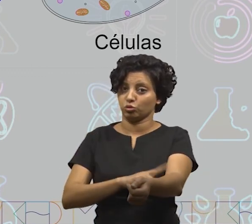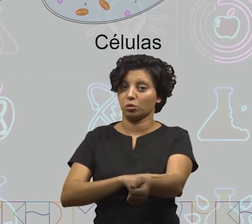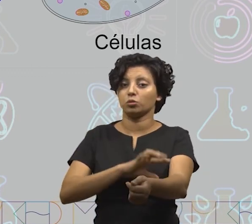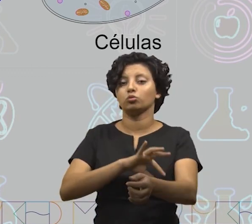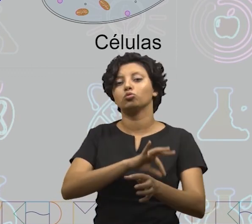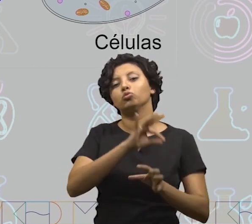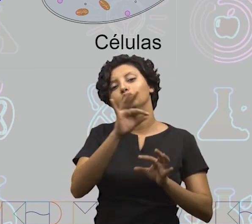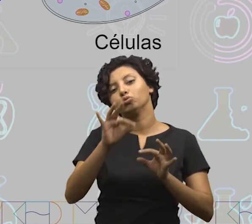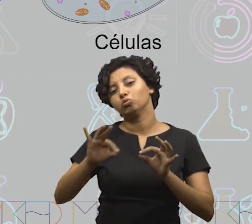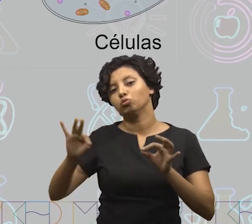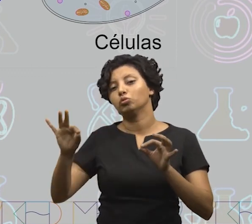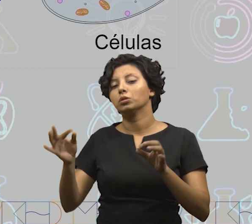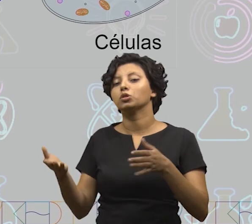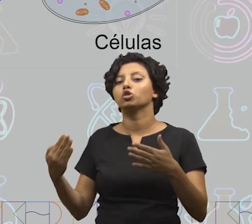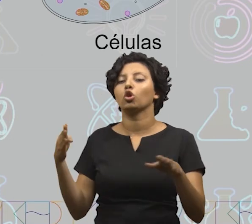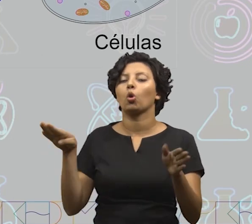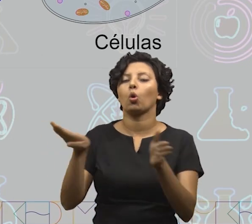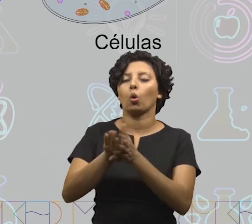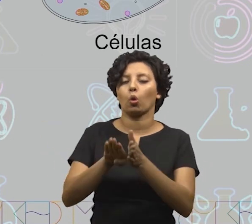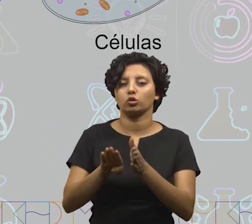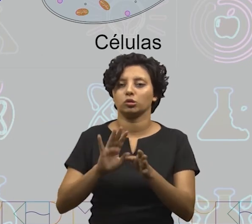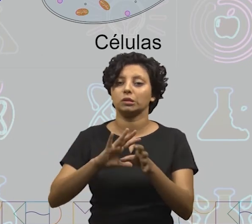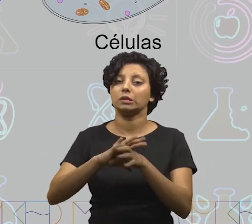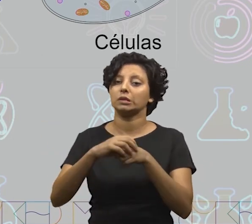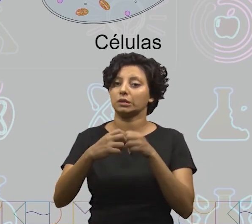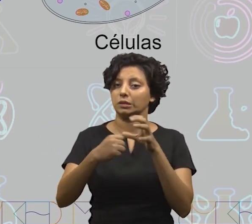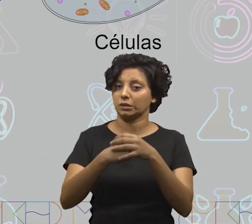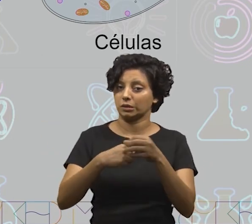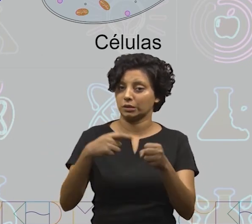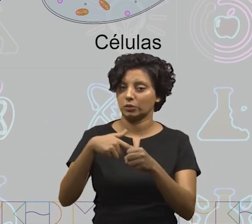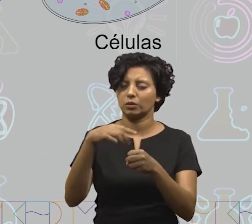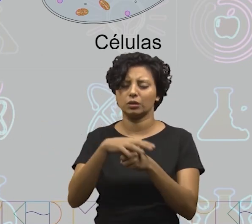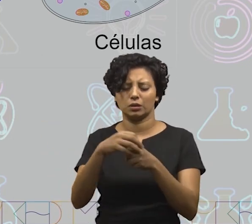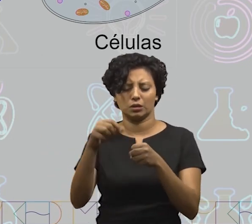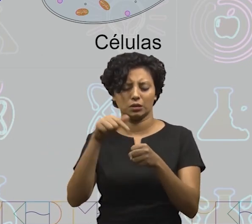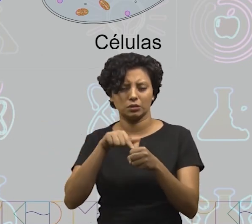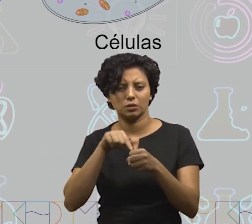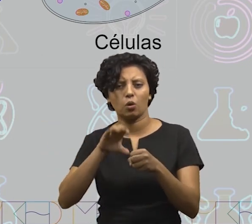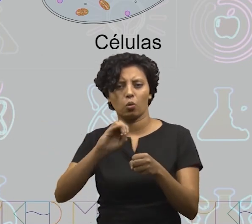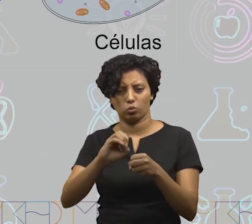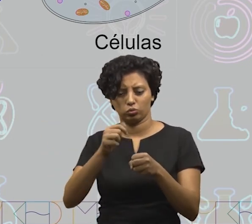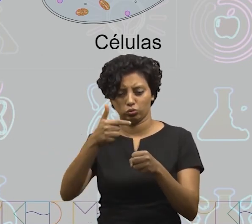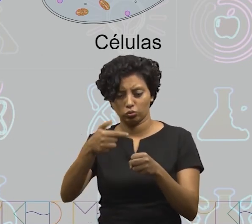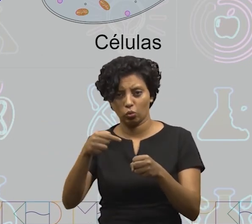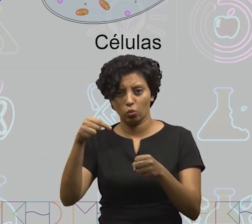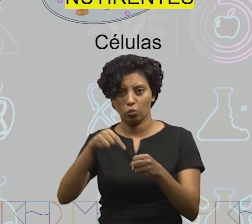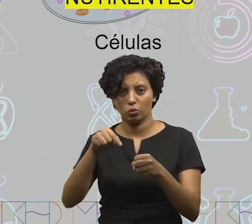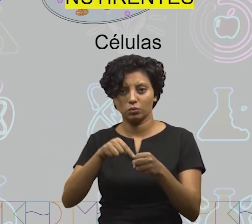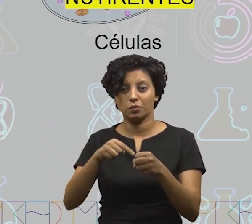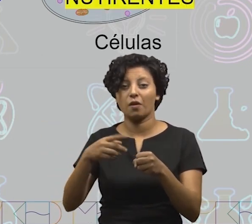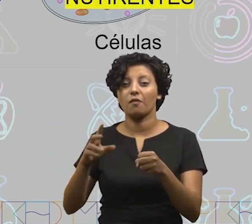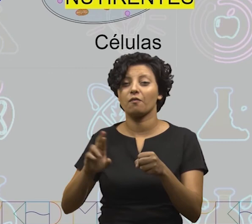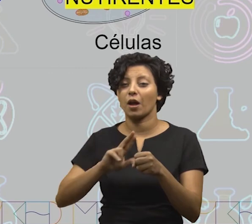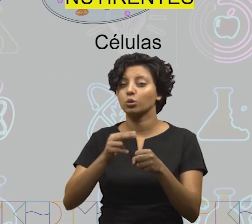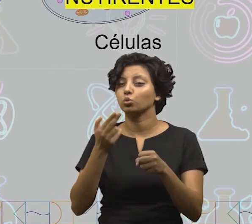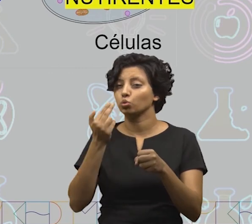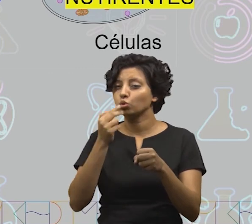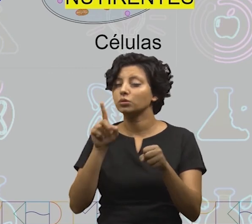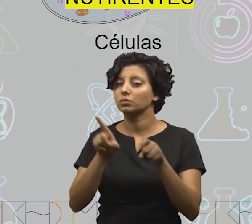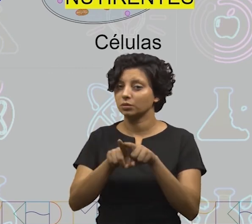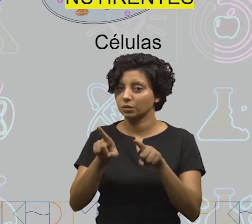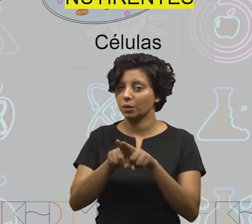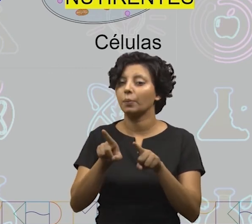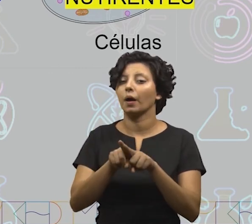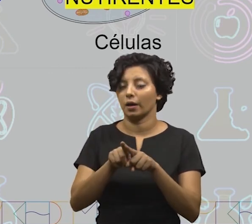leva esse gás até as células. Nas células, o gás oxigênio e os nutrientes obtidos